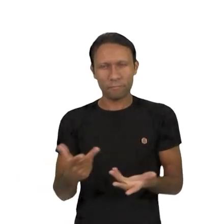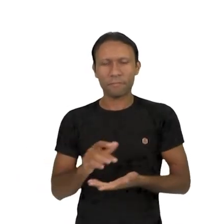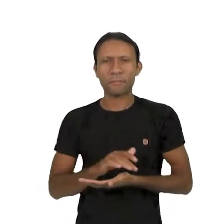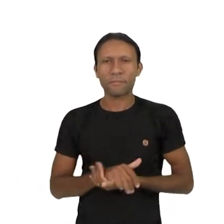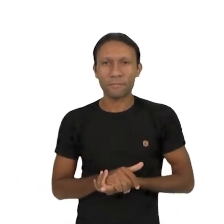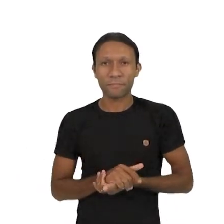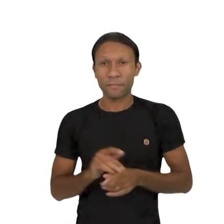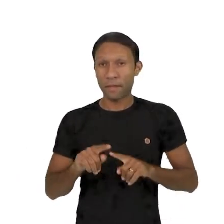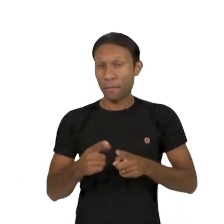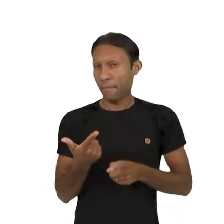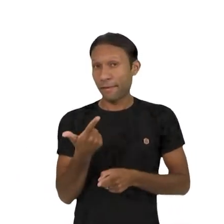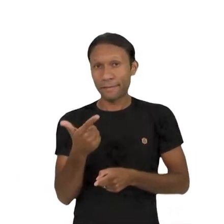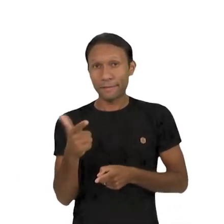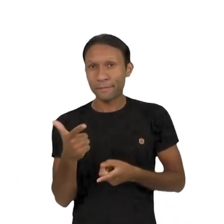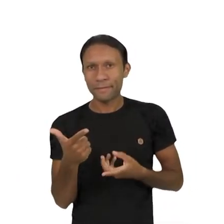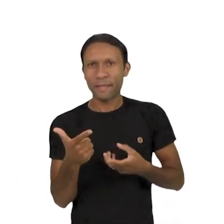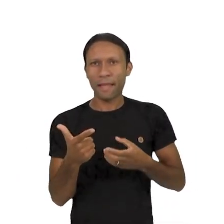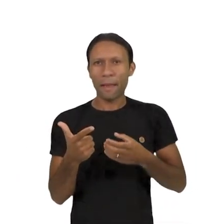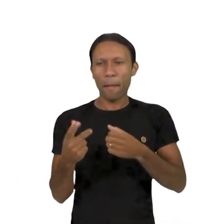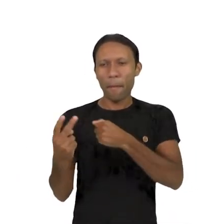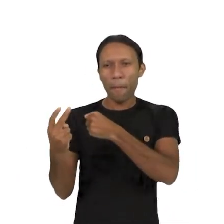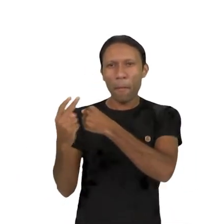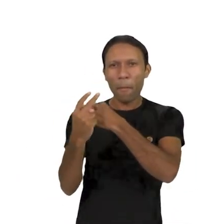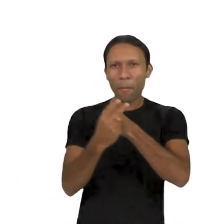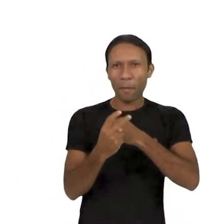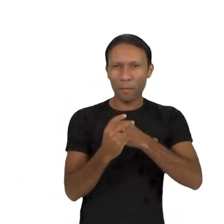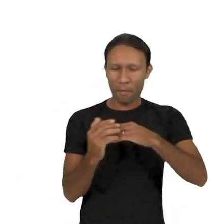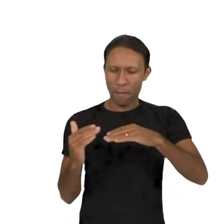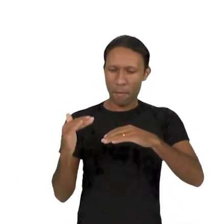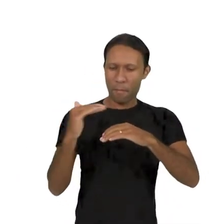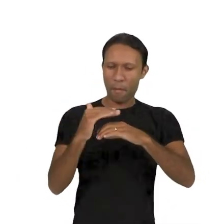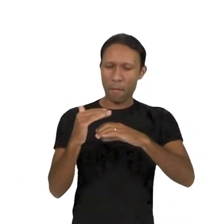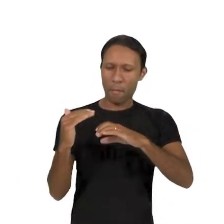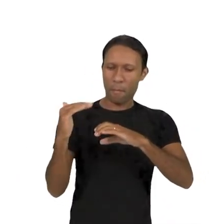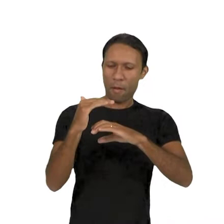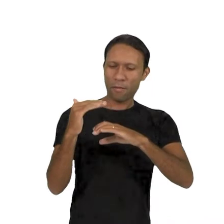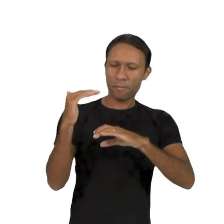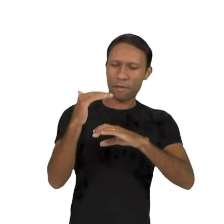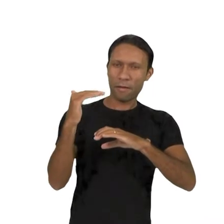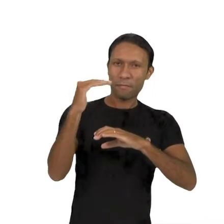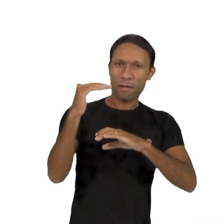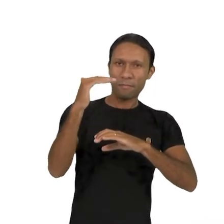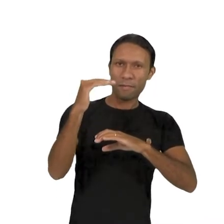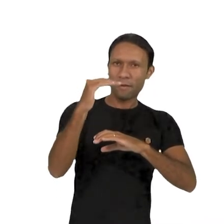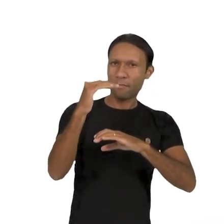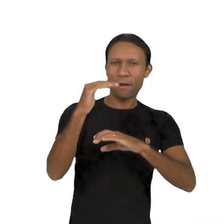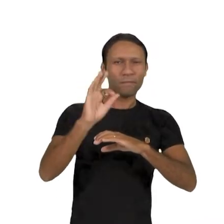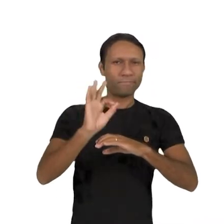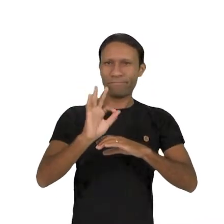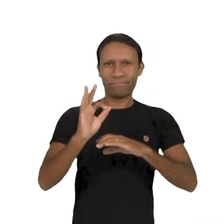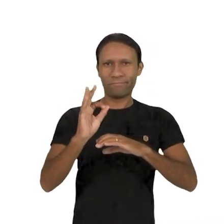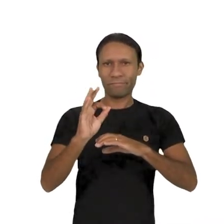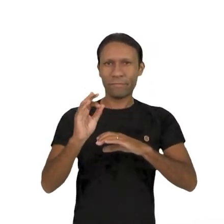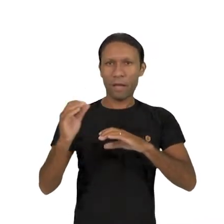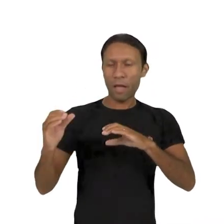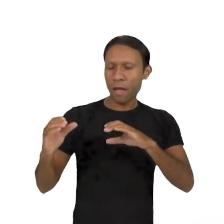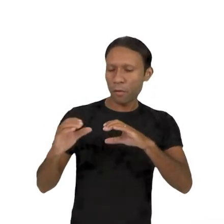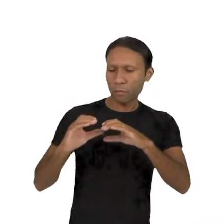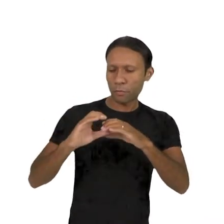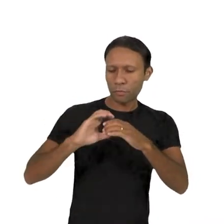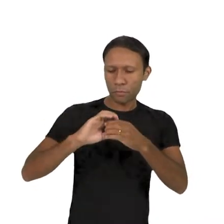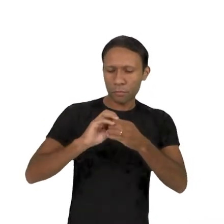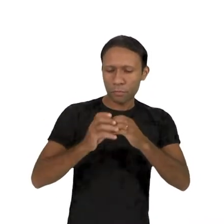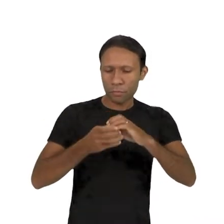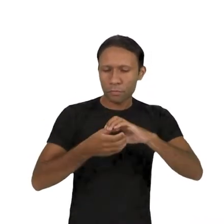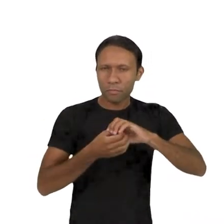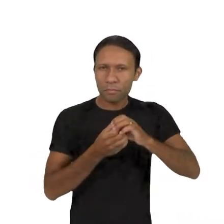tá? Mas você não vai ter organelas sobrepondo outras, ou uma fazendo trabalho de duas, e uma lá de bobeira, de perna